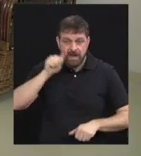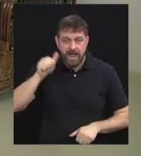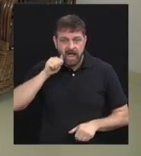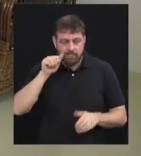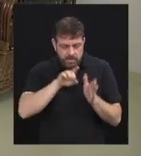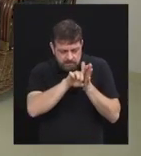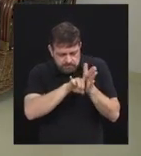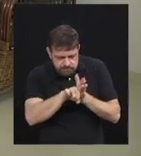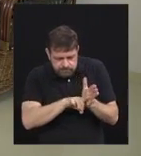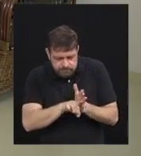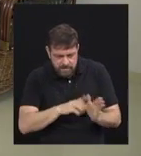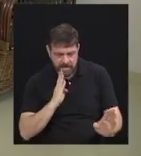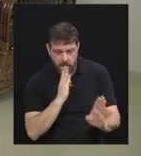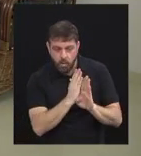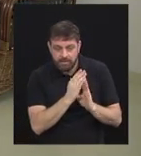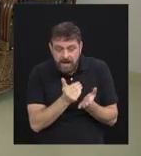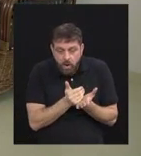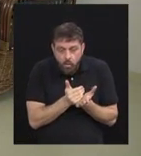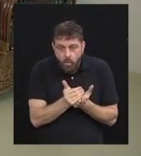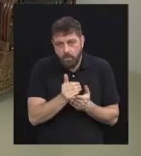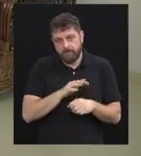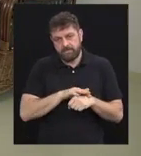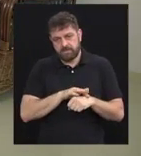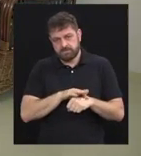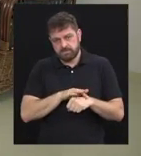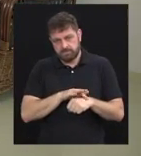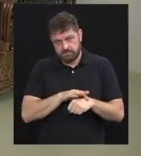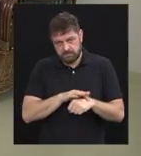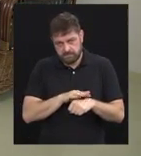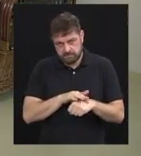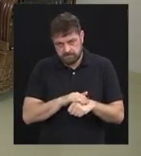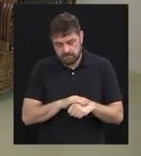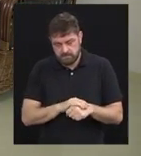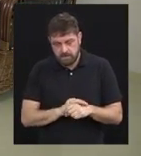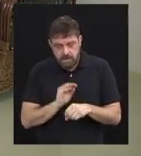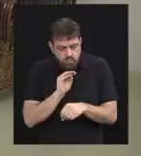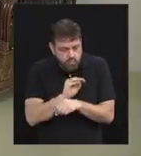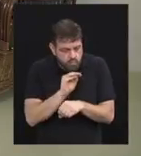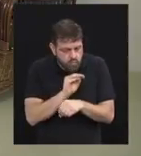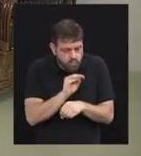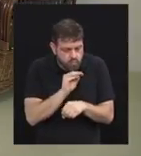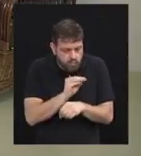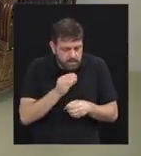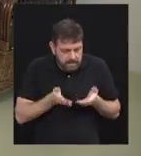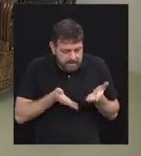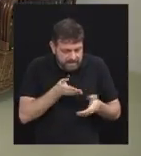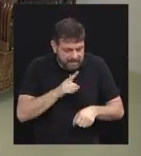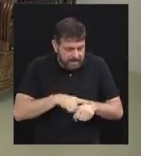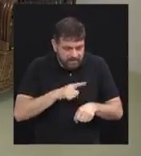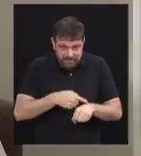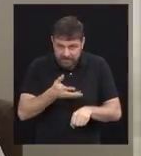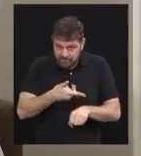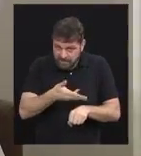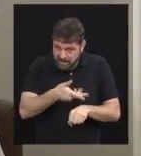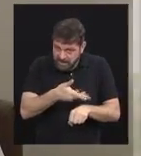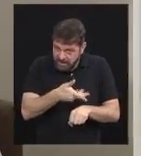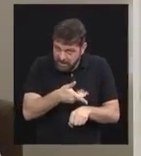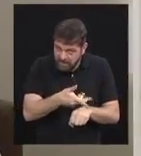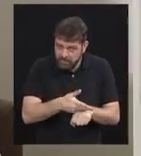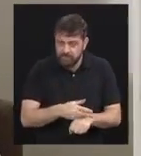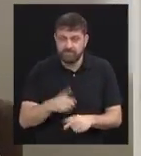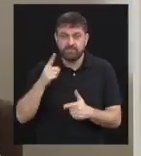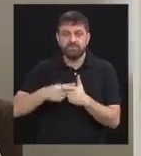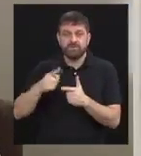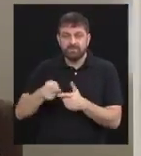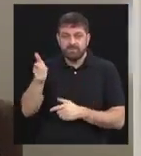fazer o diagnóstico no estágio clínico 1 e 2. E tratar esses pacientes em tempo adequado. Porque outro grande